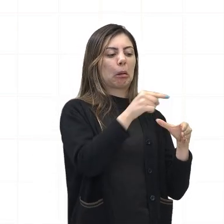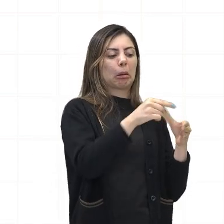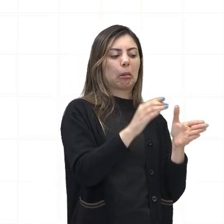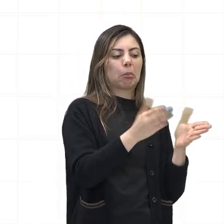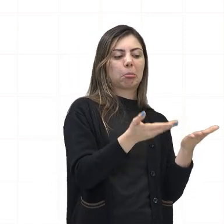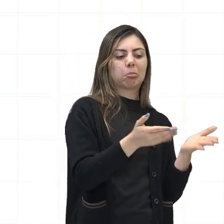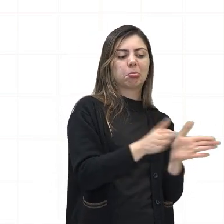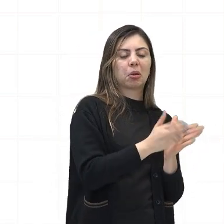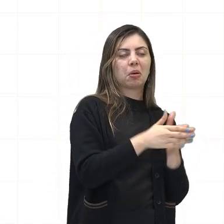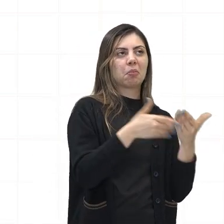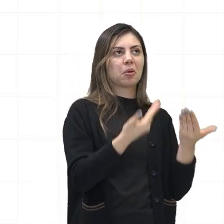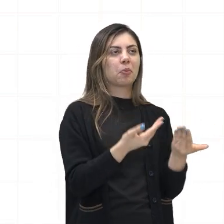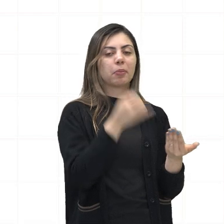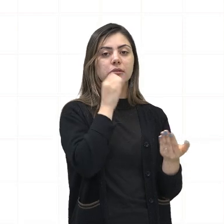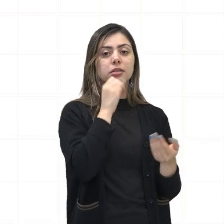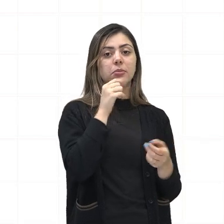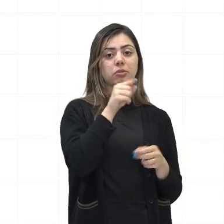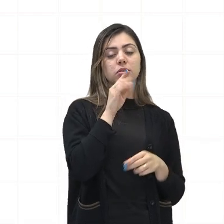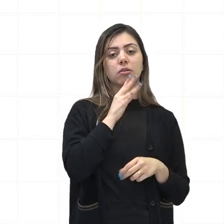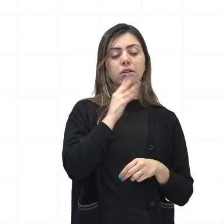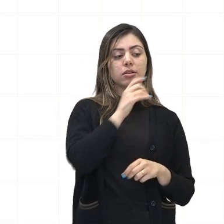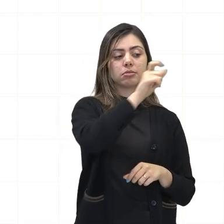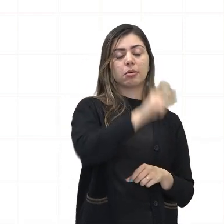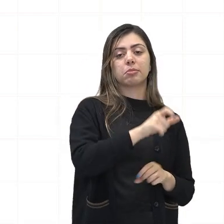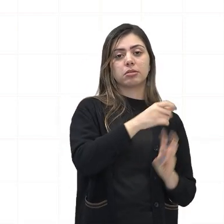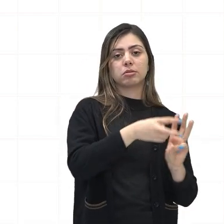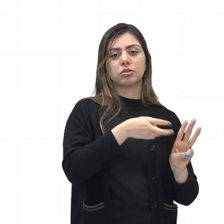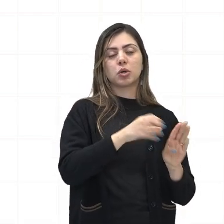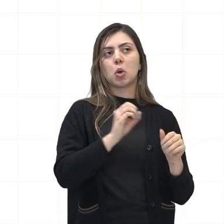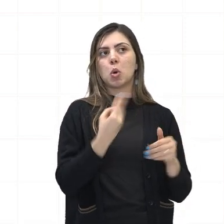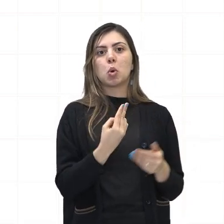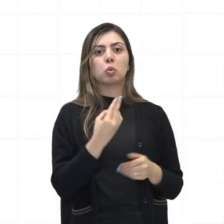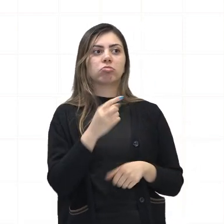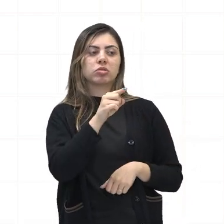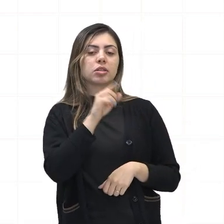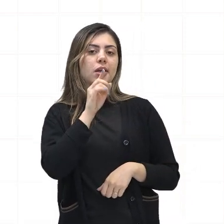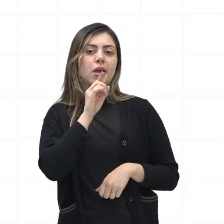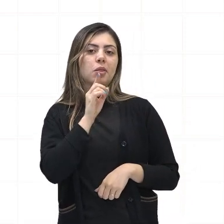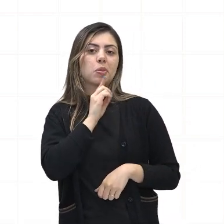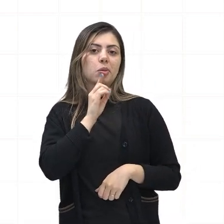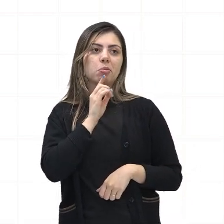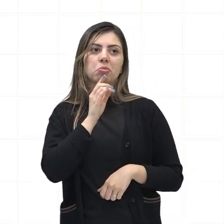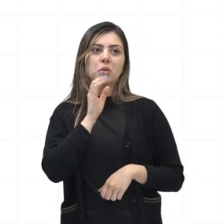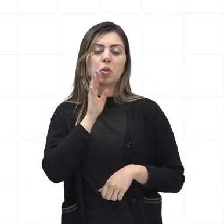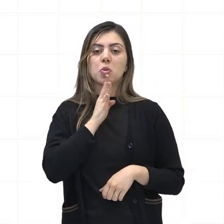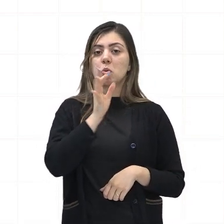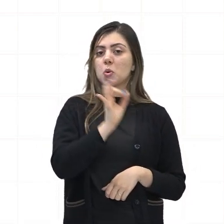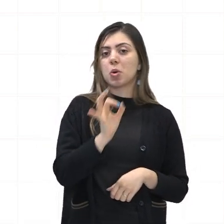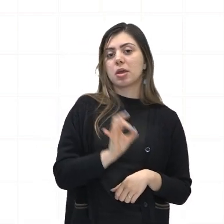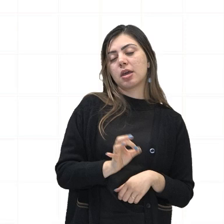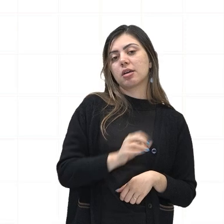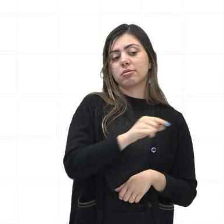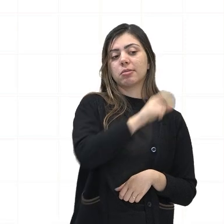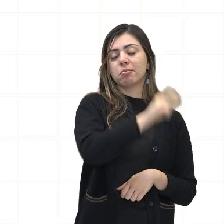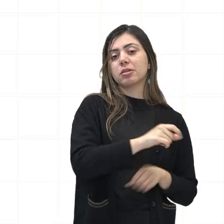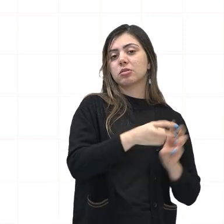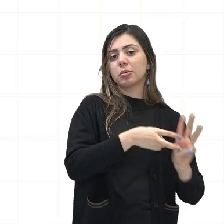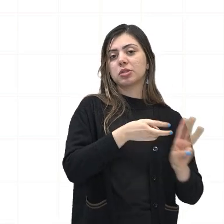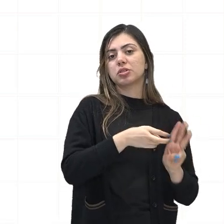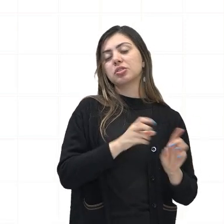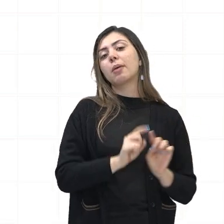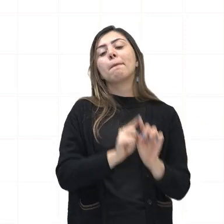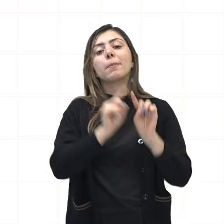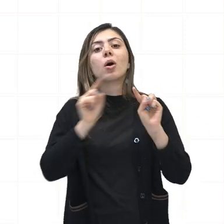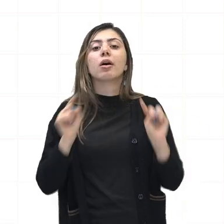eu conheço um indígena, quer dizer, eu nem conheço o indígena, vamos colocar um quadro hipotético, não conheço o indígena,